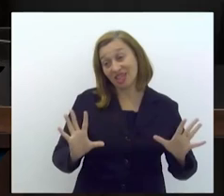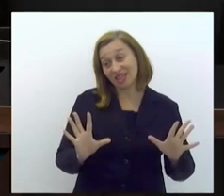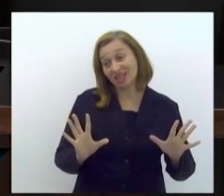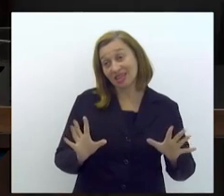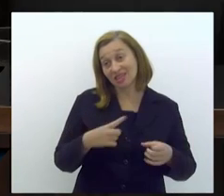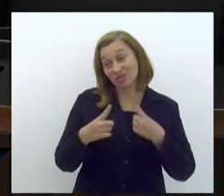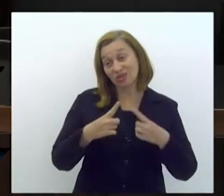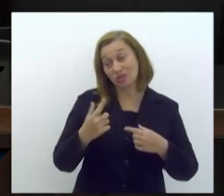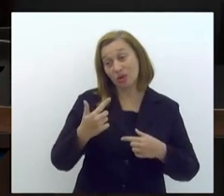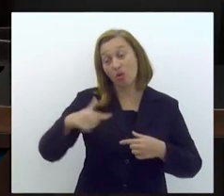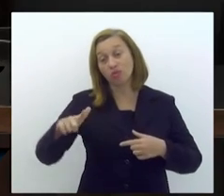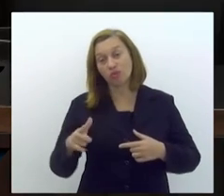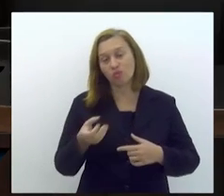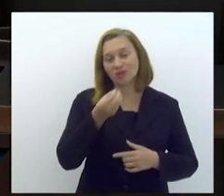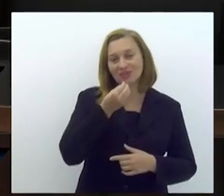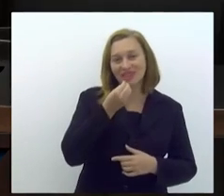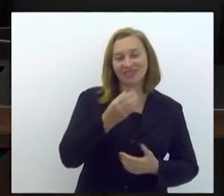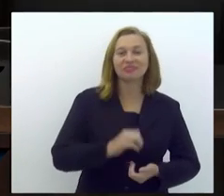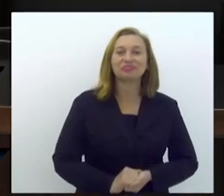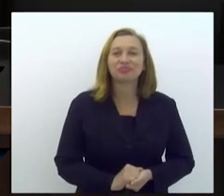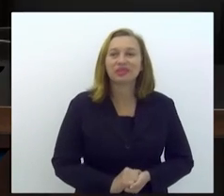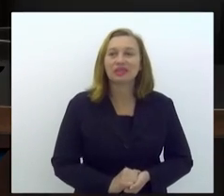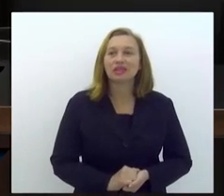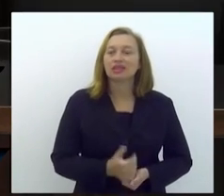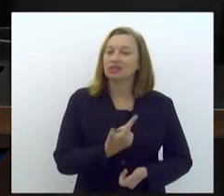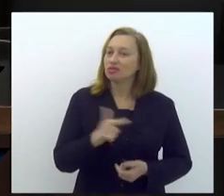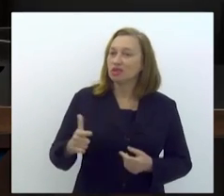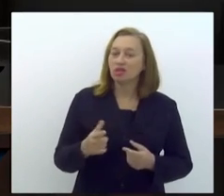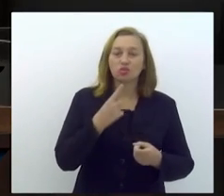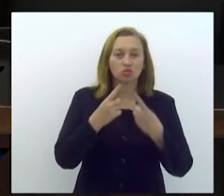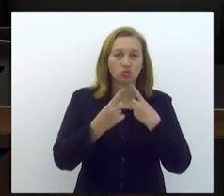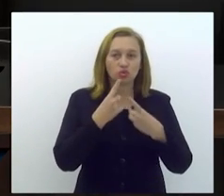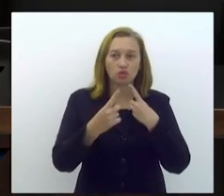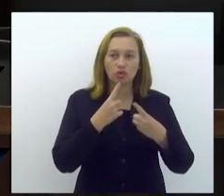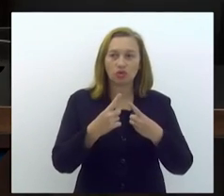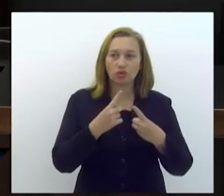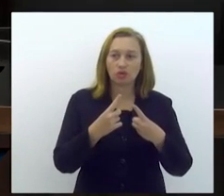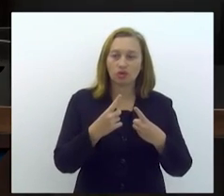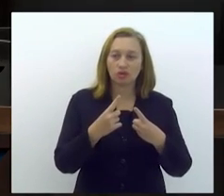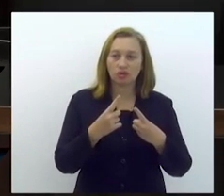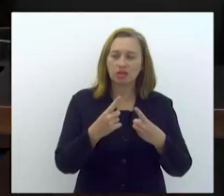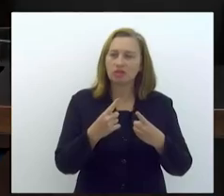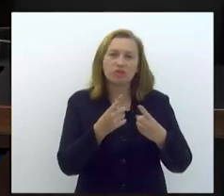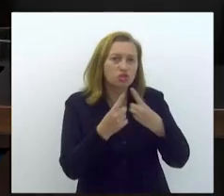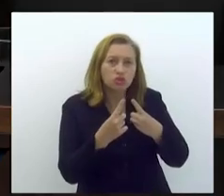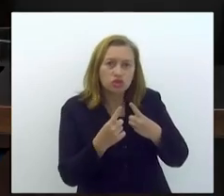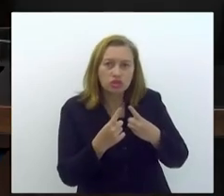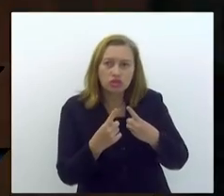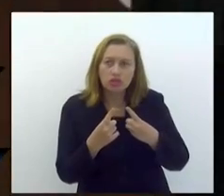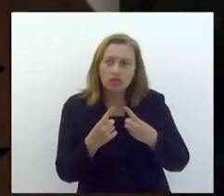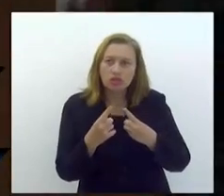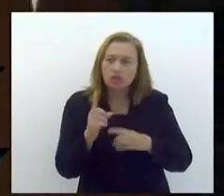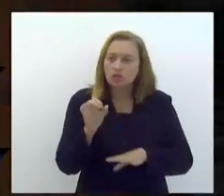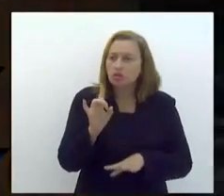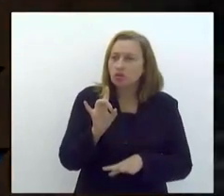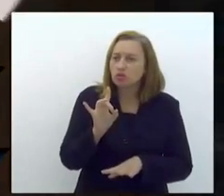discussão para a próxima oportunidade não havendo mais Quem Queira discutir para discutir